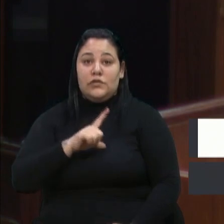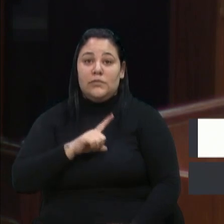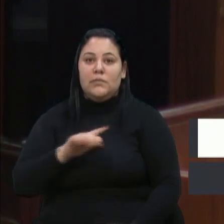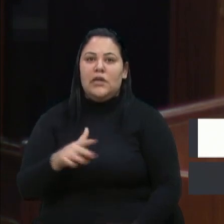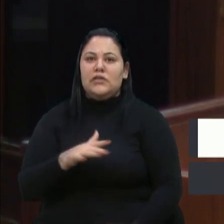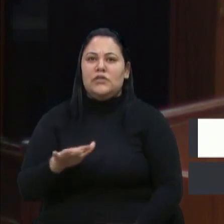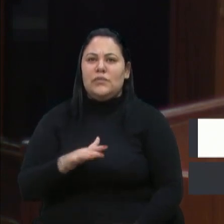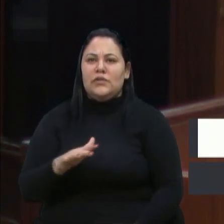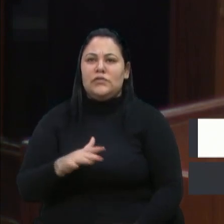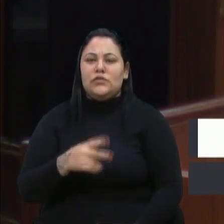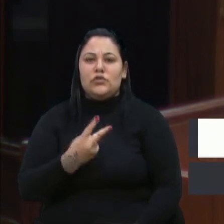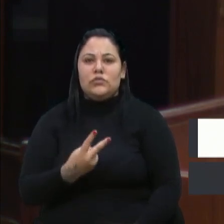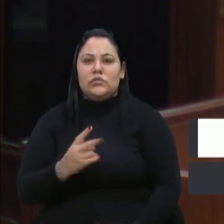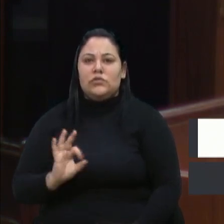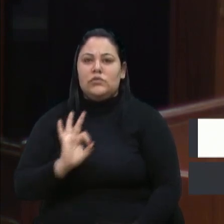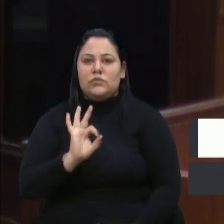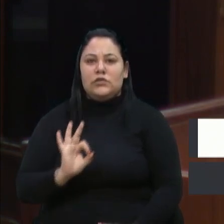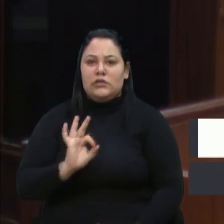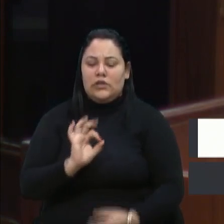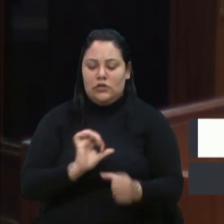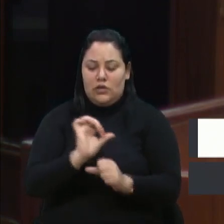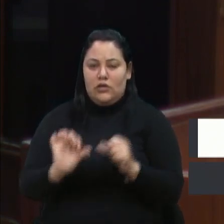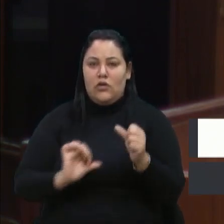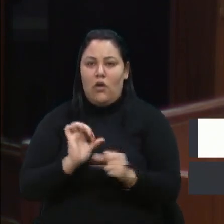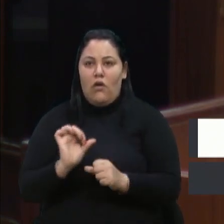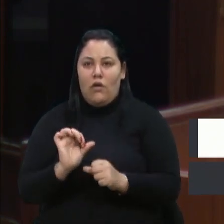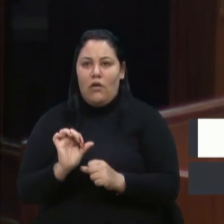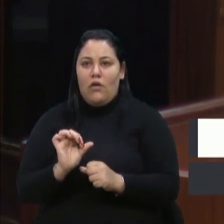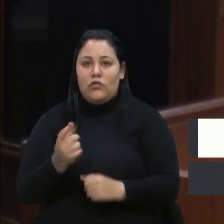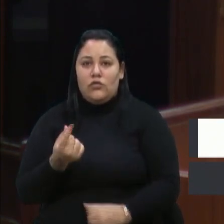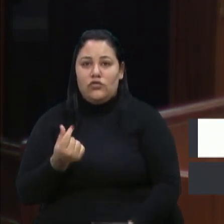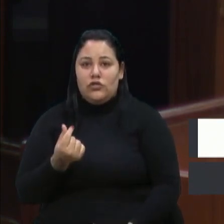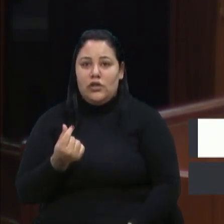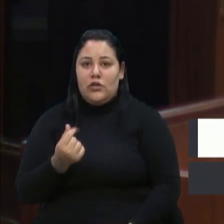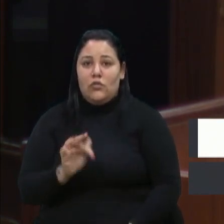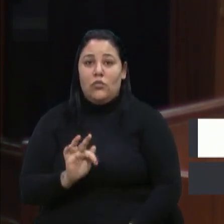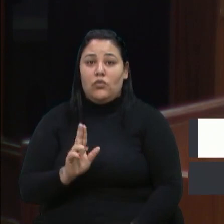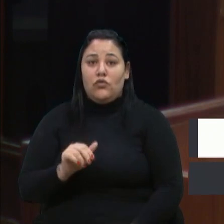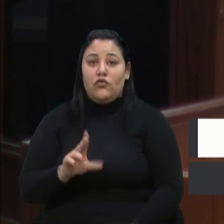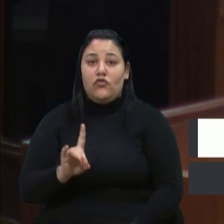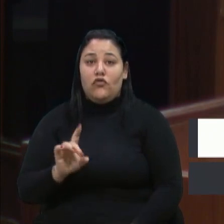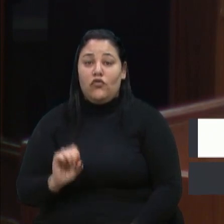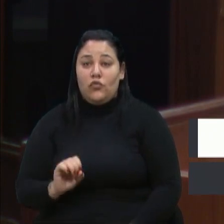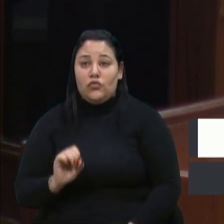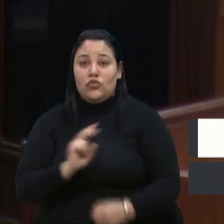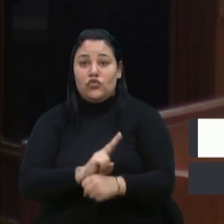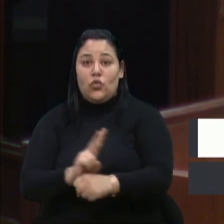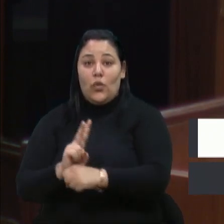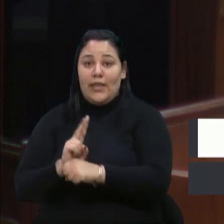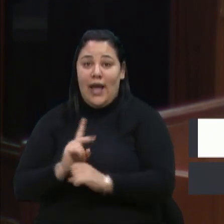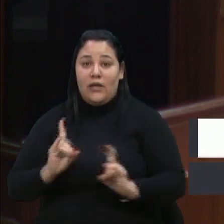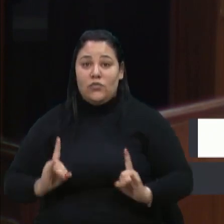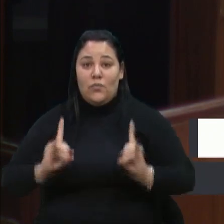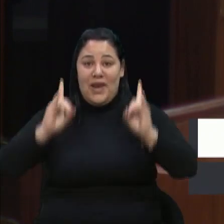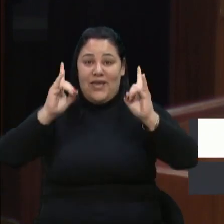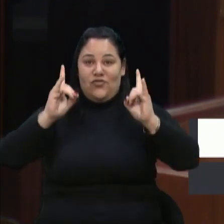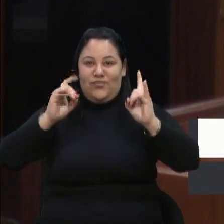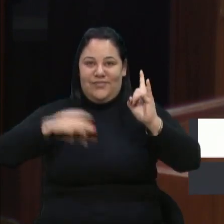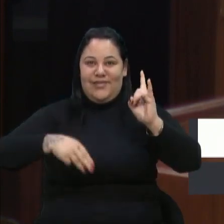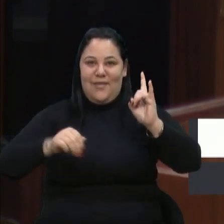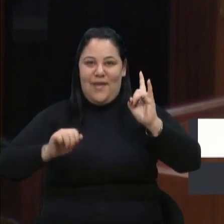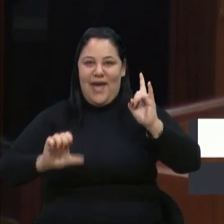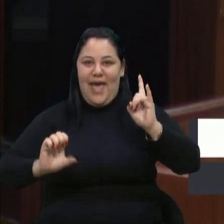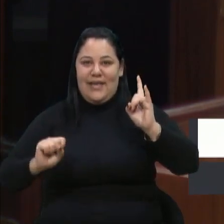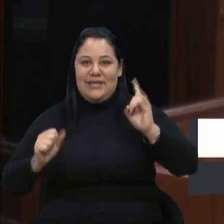mínimo, 2% da operação bruta para o Fundo Municipal da Preservação do Prédio da Maesa,